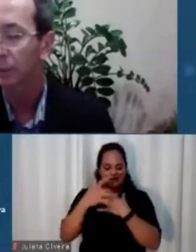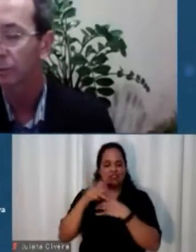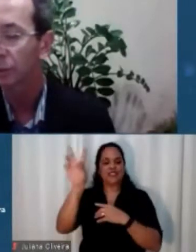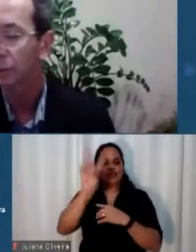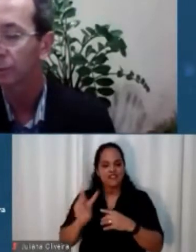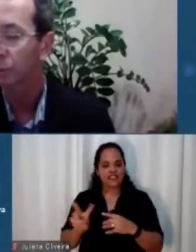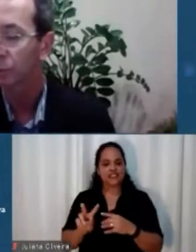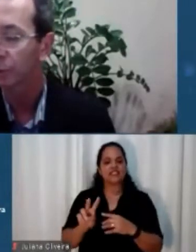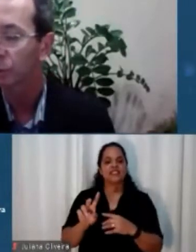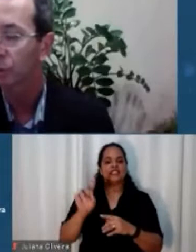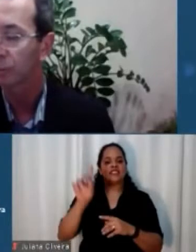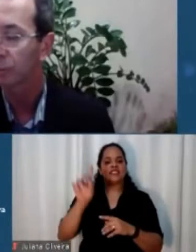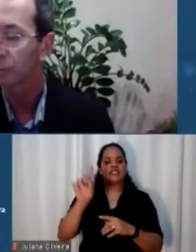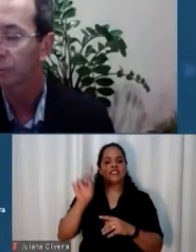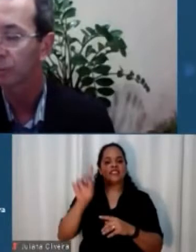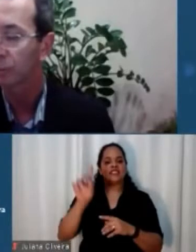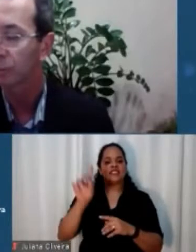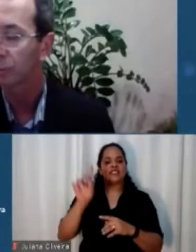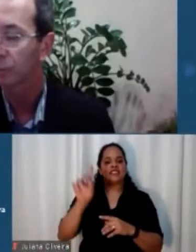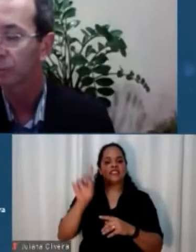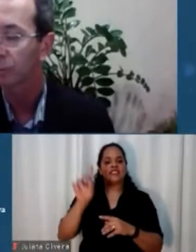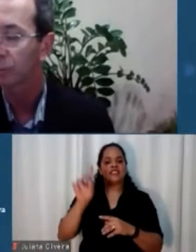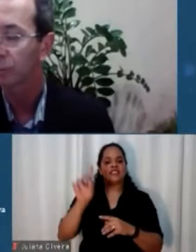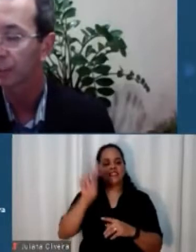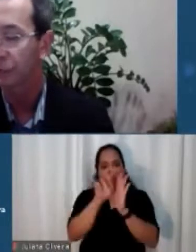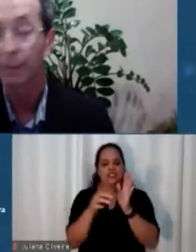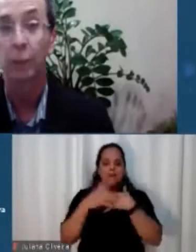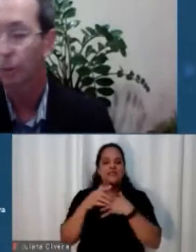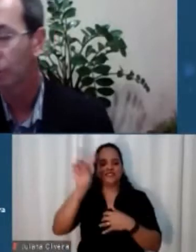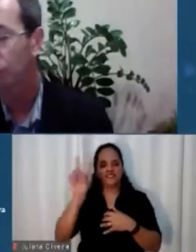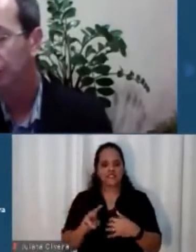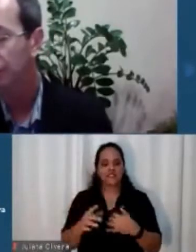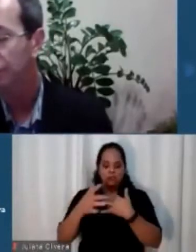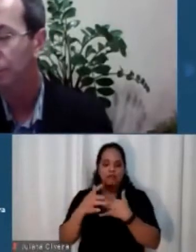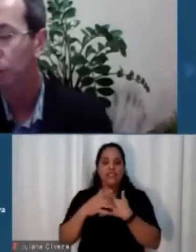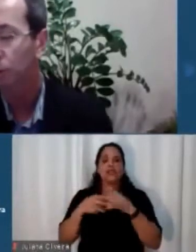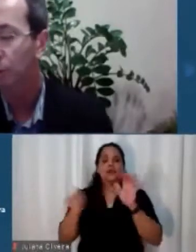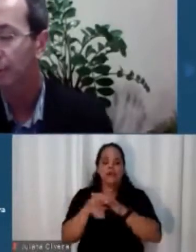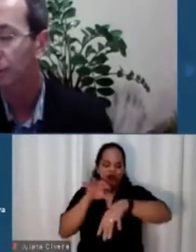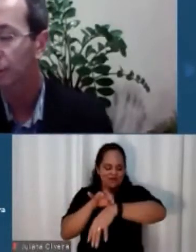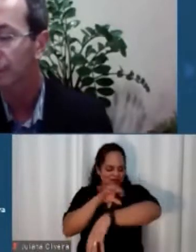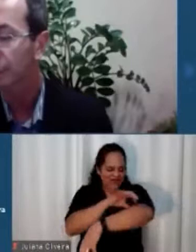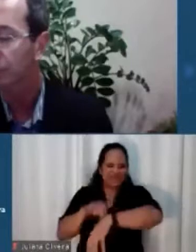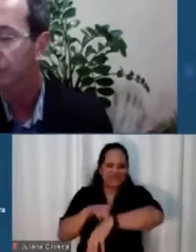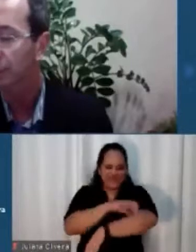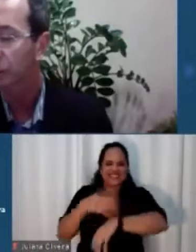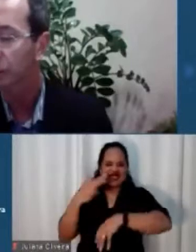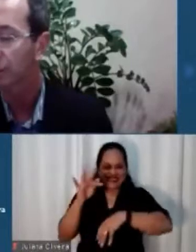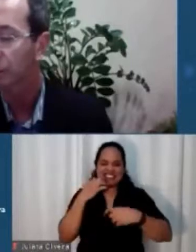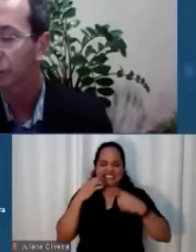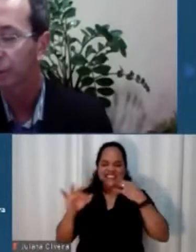dos Médicos de Minas Gerais em Varginha, médico reumatologista, membro titular da Sociedade Brasileira de